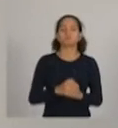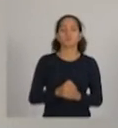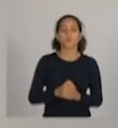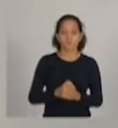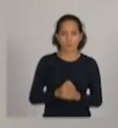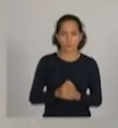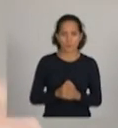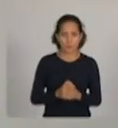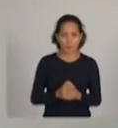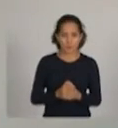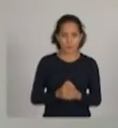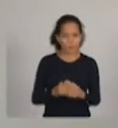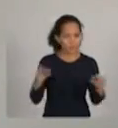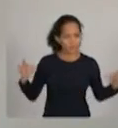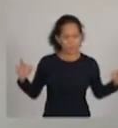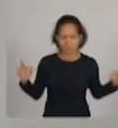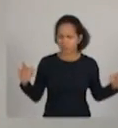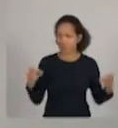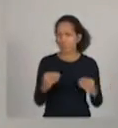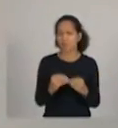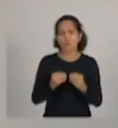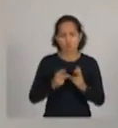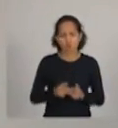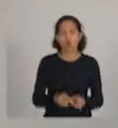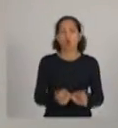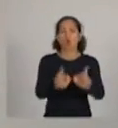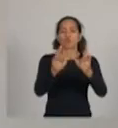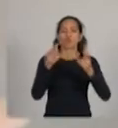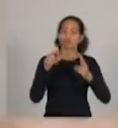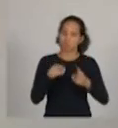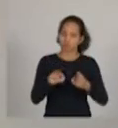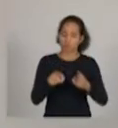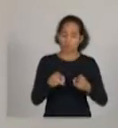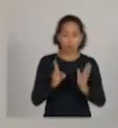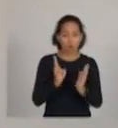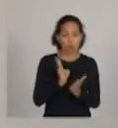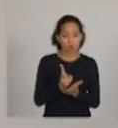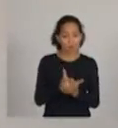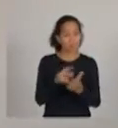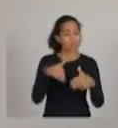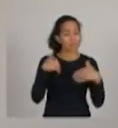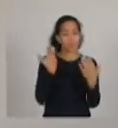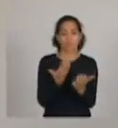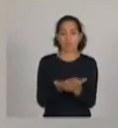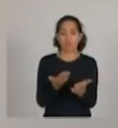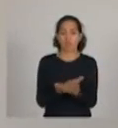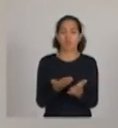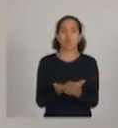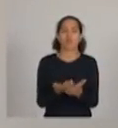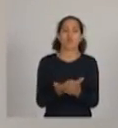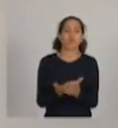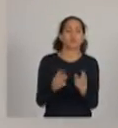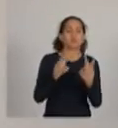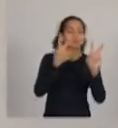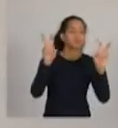Santo, em toda essa, que deu continuidade e dá continuidade até hoje